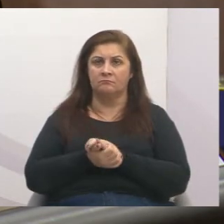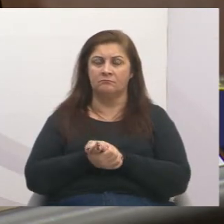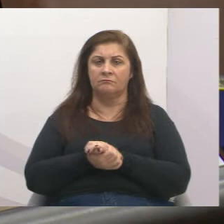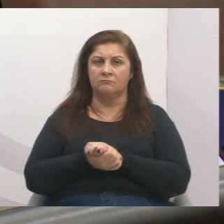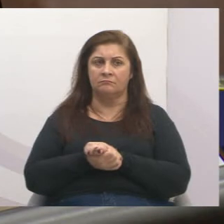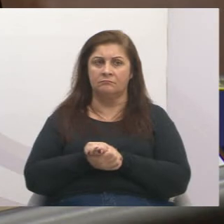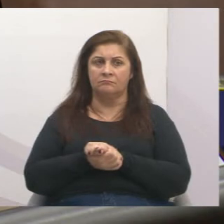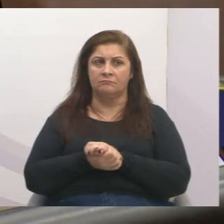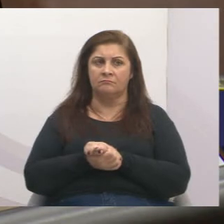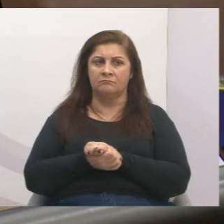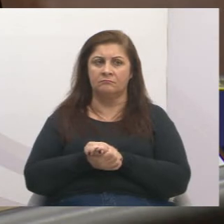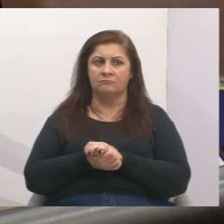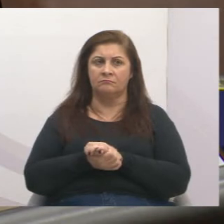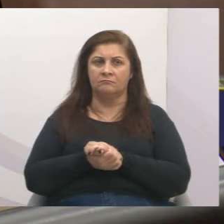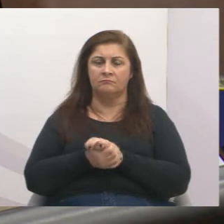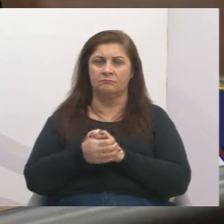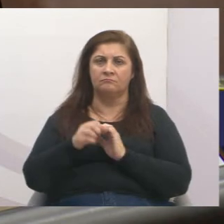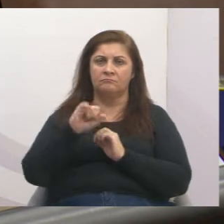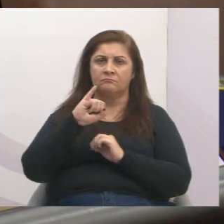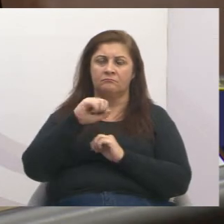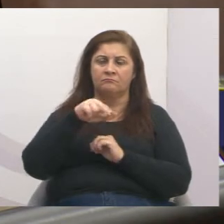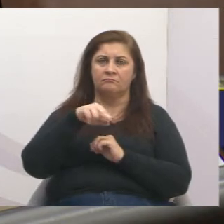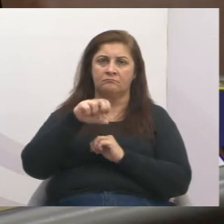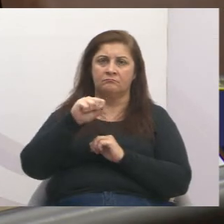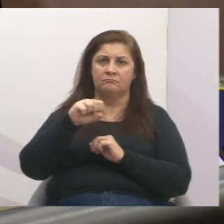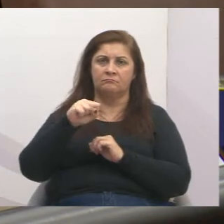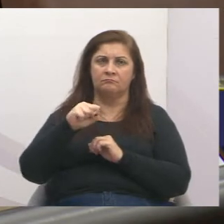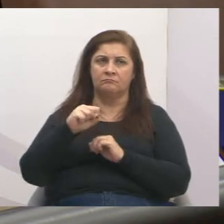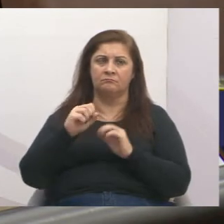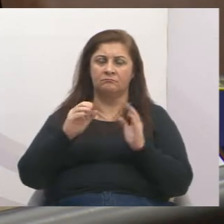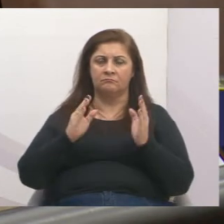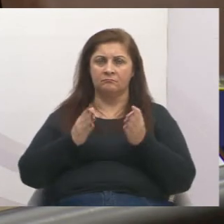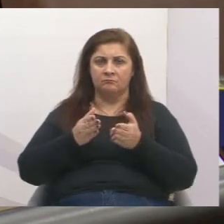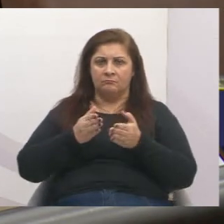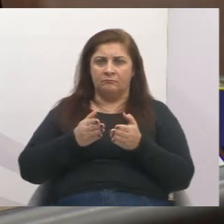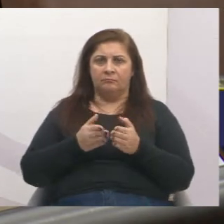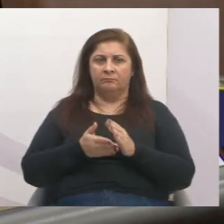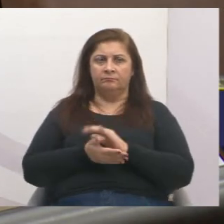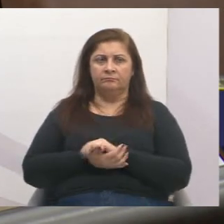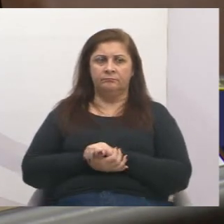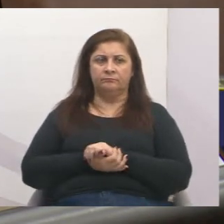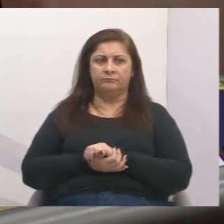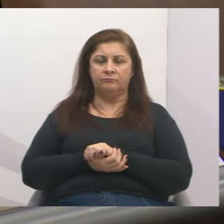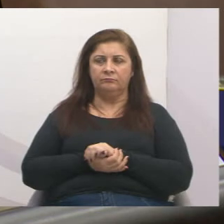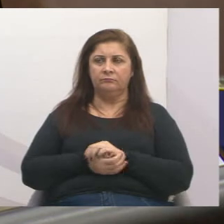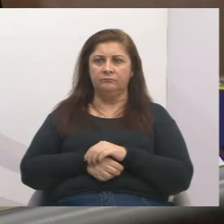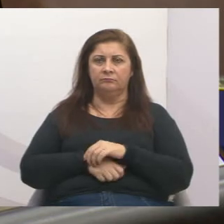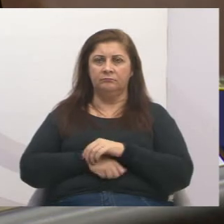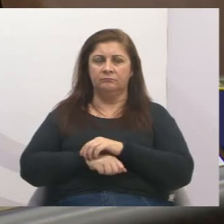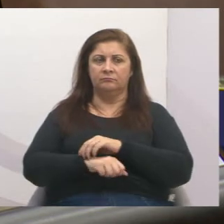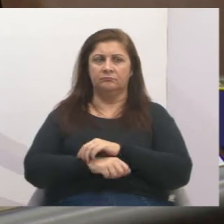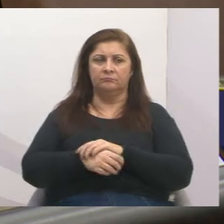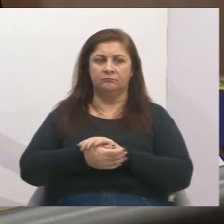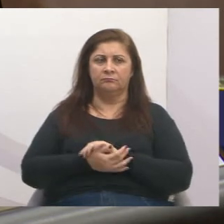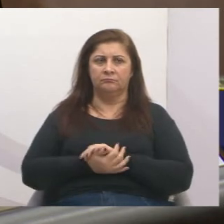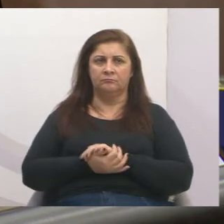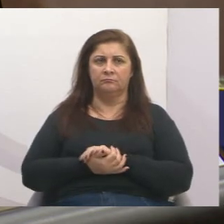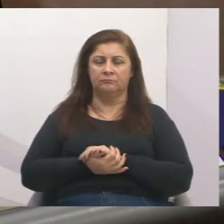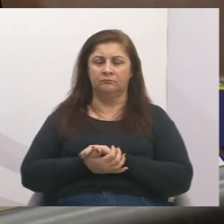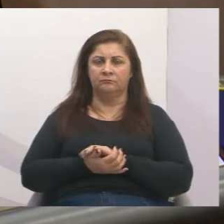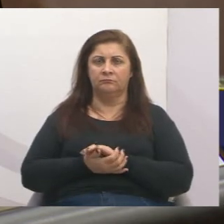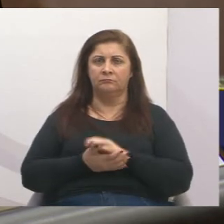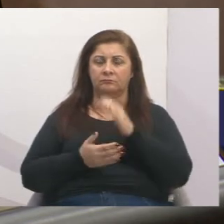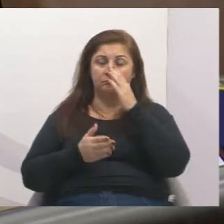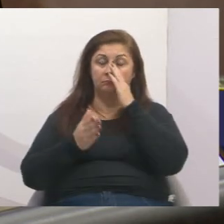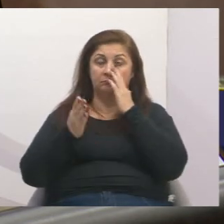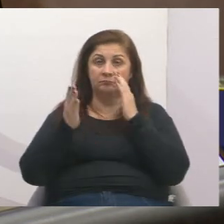teto do INSS já foi uma decisão salomônica, adotada pelo Supremo